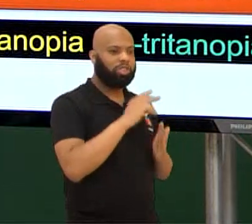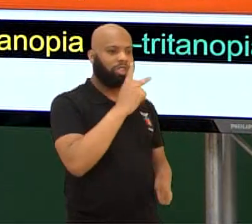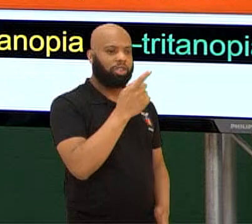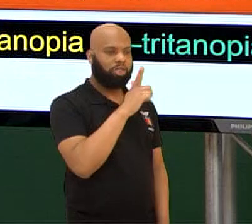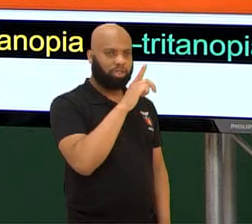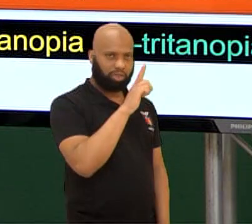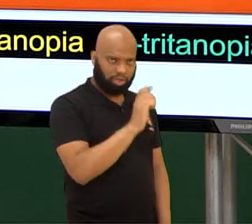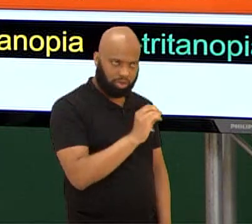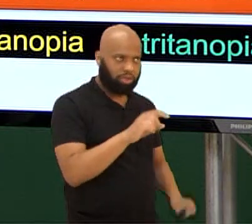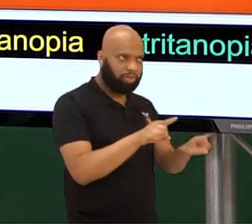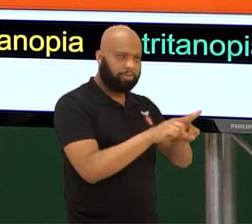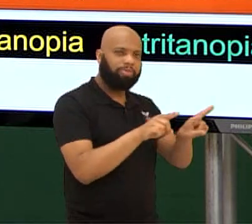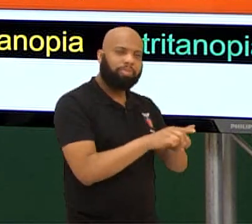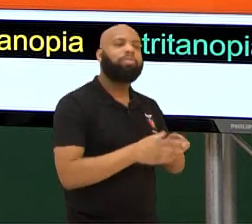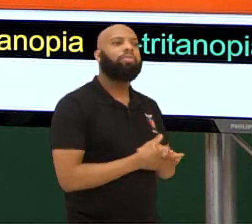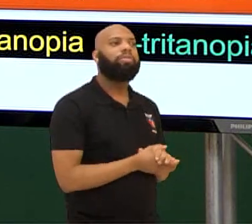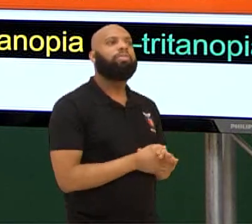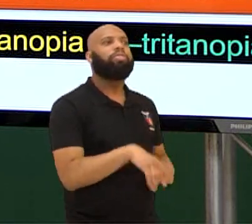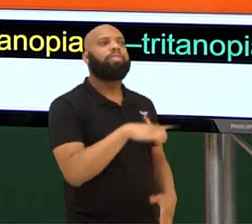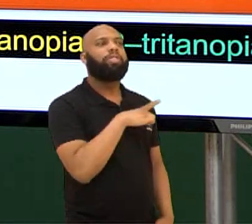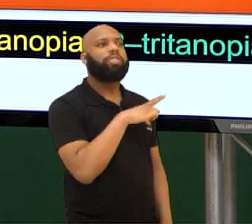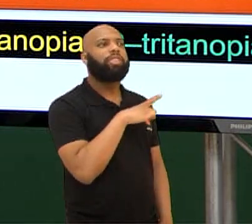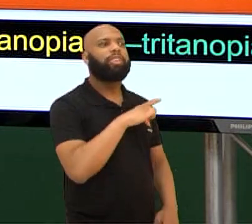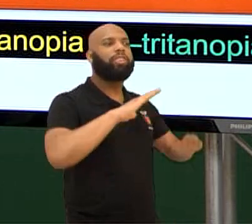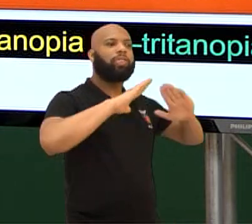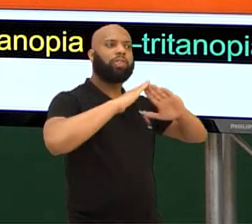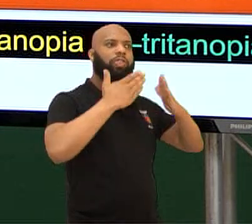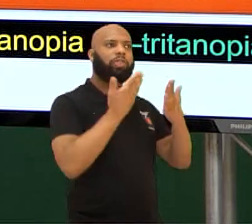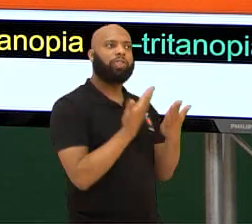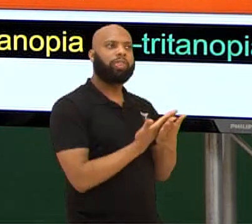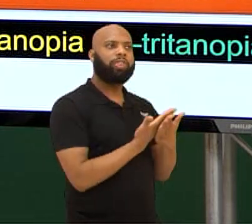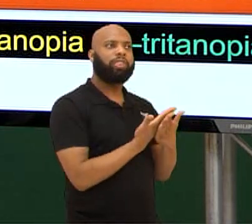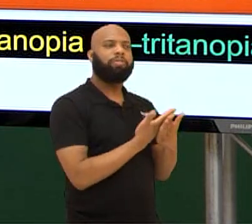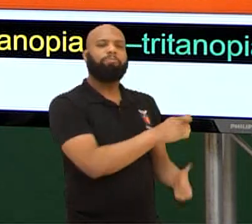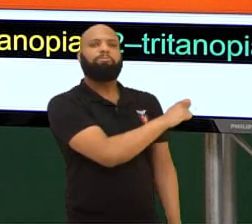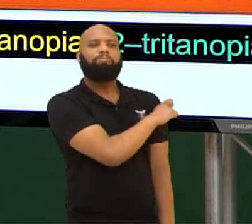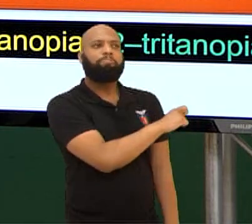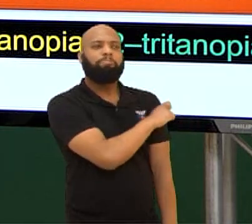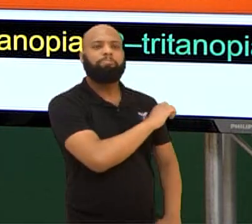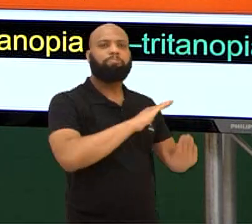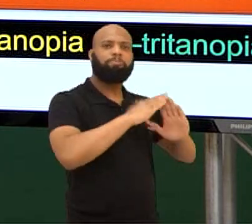grande abraço a vocês ali. O colégio, pessoal, estudantes do